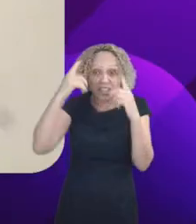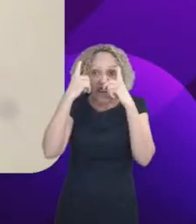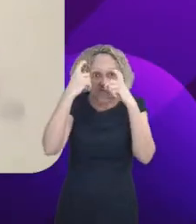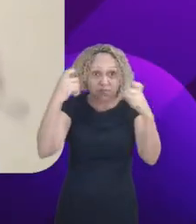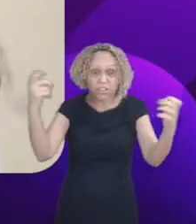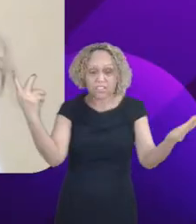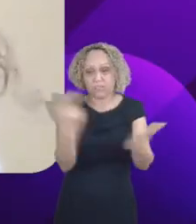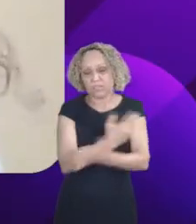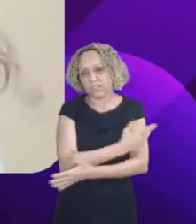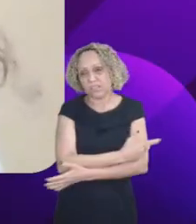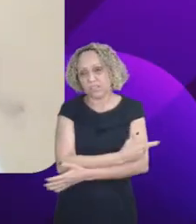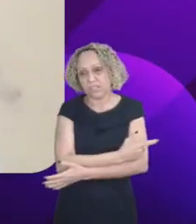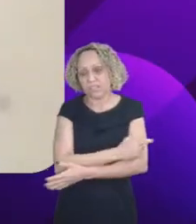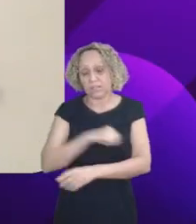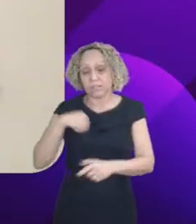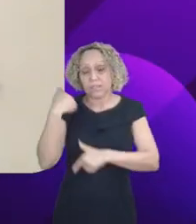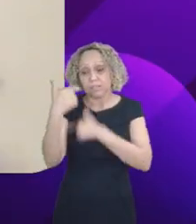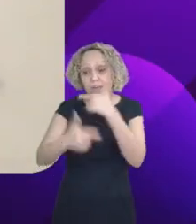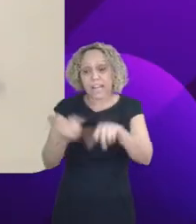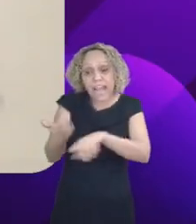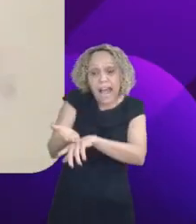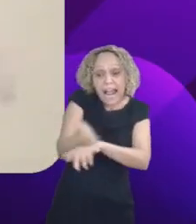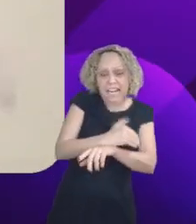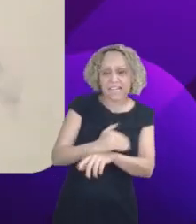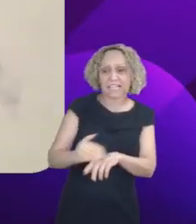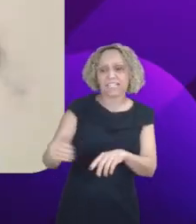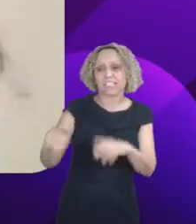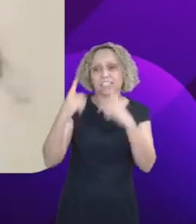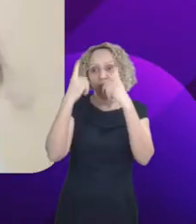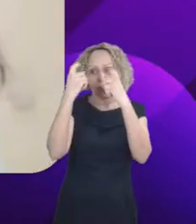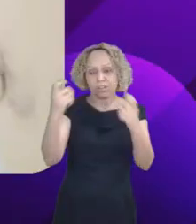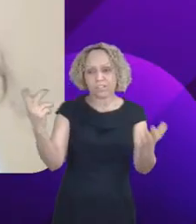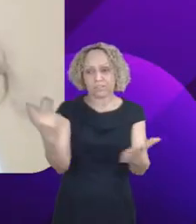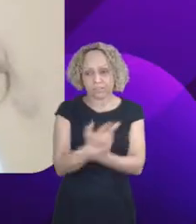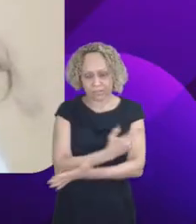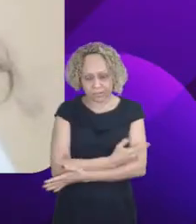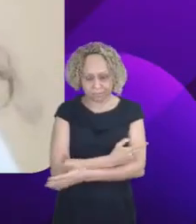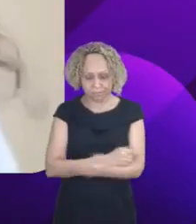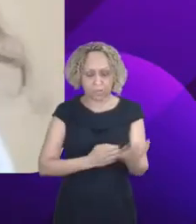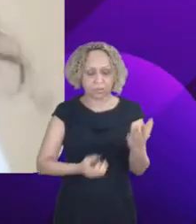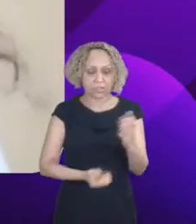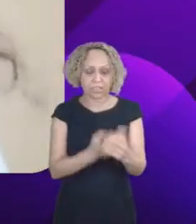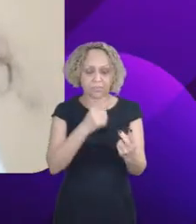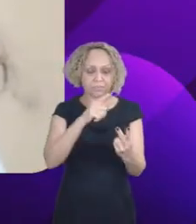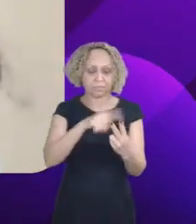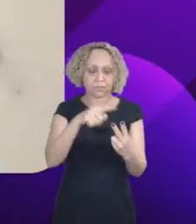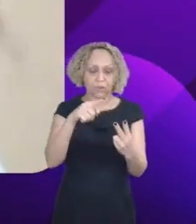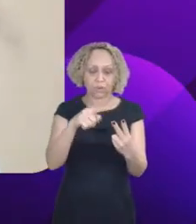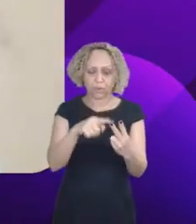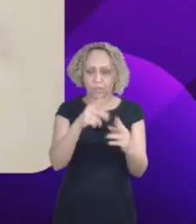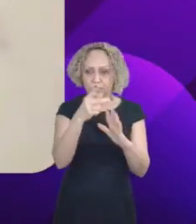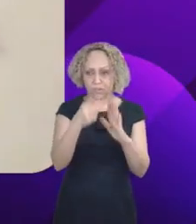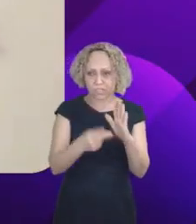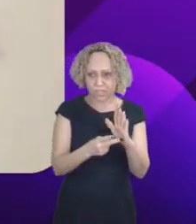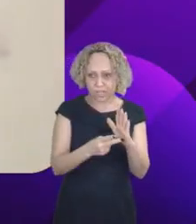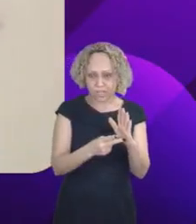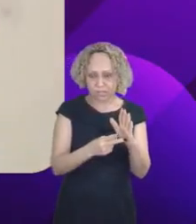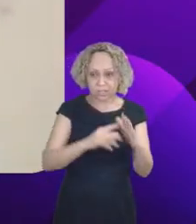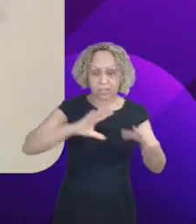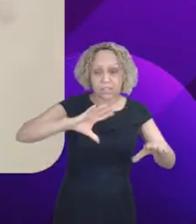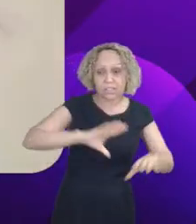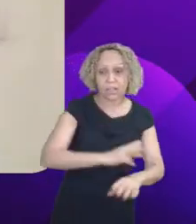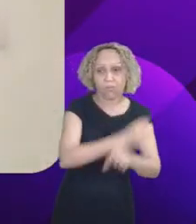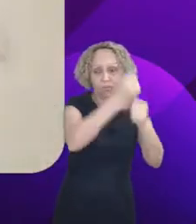história. Então, nós criamos alguns projetos, um deles é o Salvando Marias, porque a tropa da Ronda Maria da Penha ela é especializada,